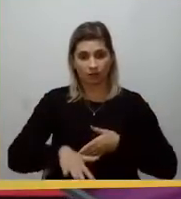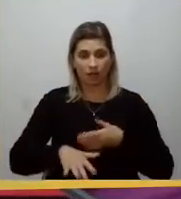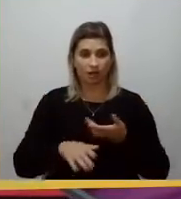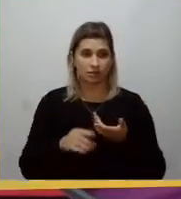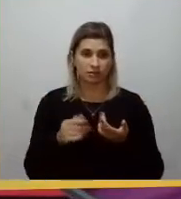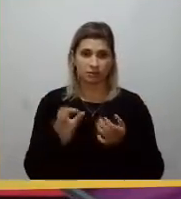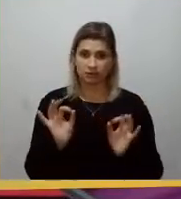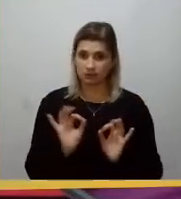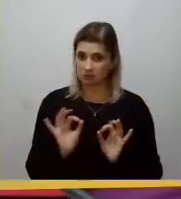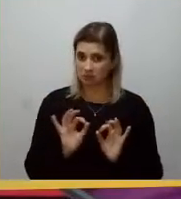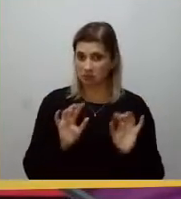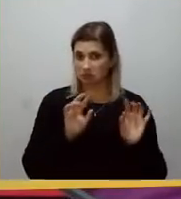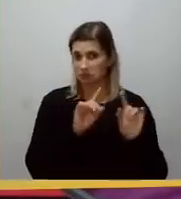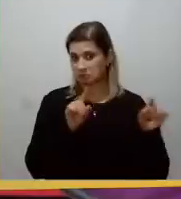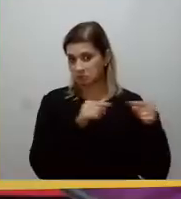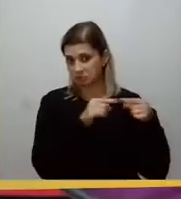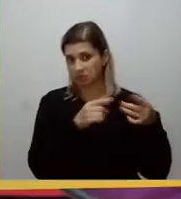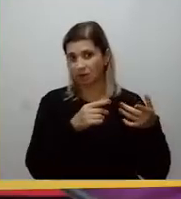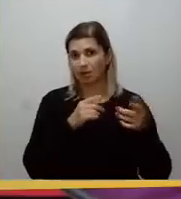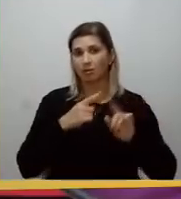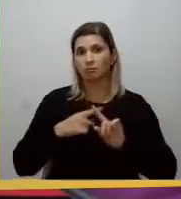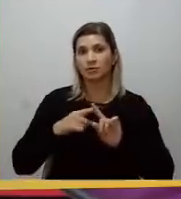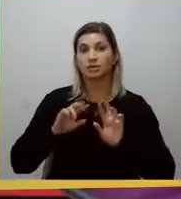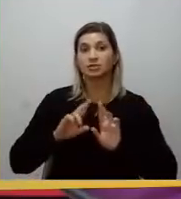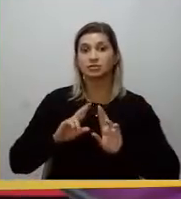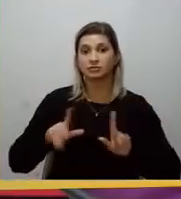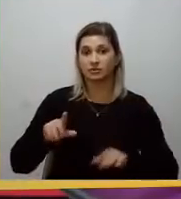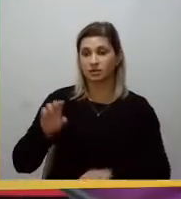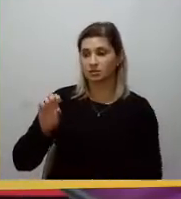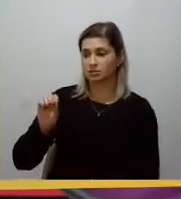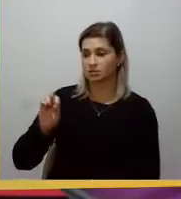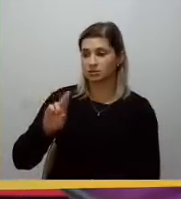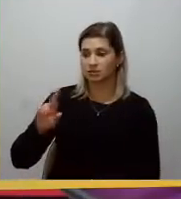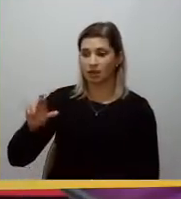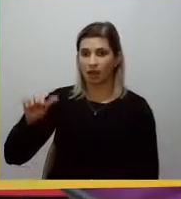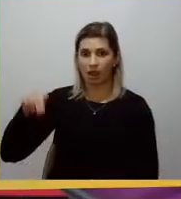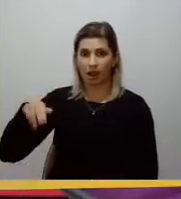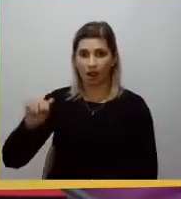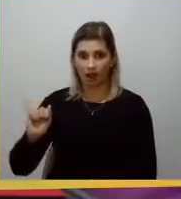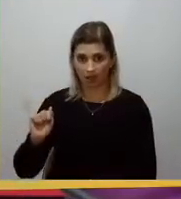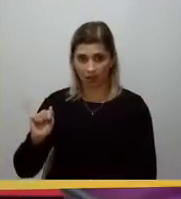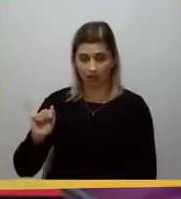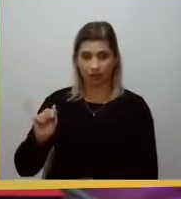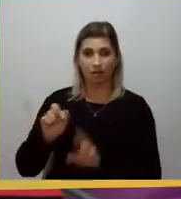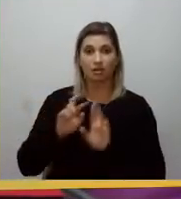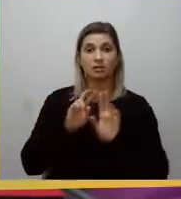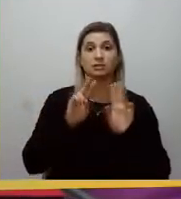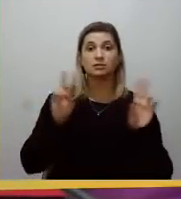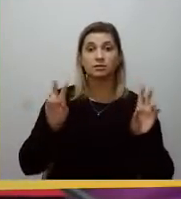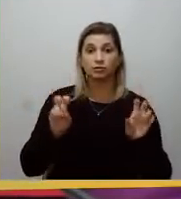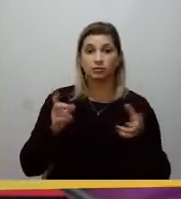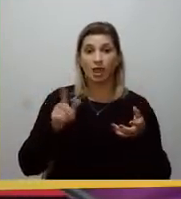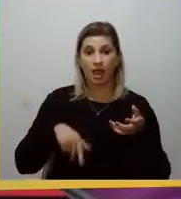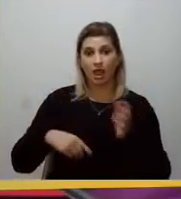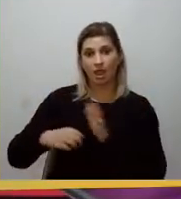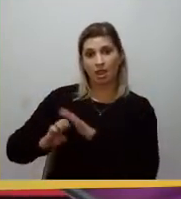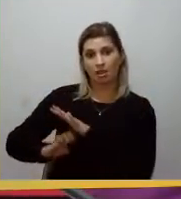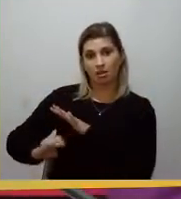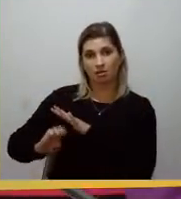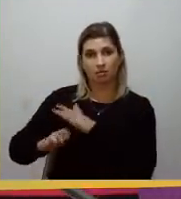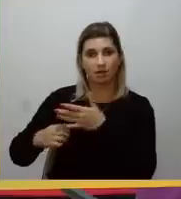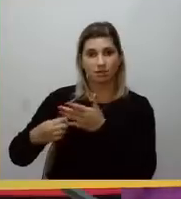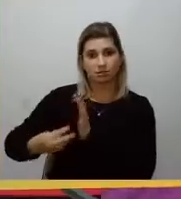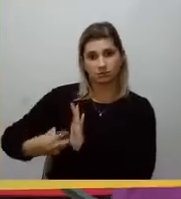até porque, diferentemente da Serrana, vereador Jair, o assunto aqui são as empresas terceirizadas, não o assunto pessoal de